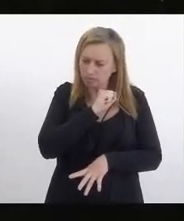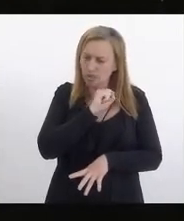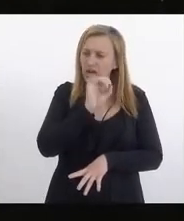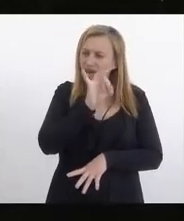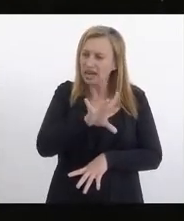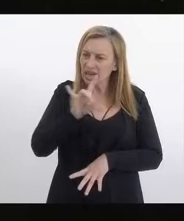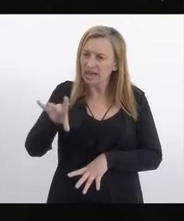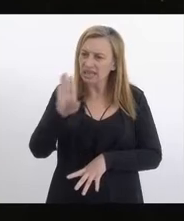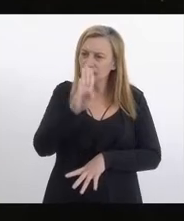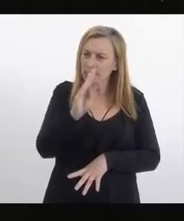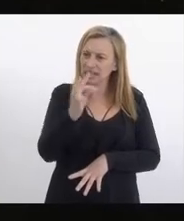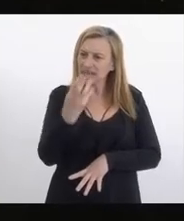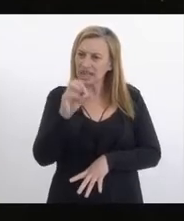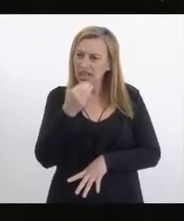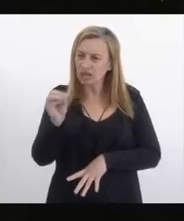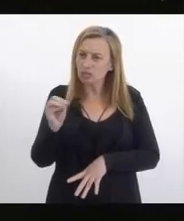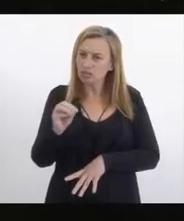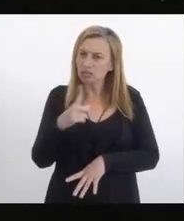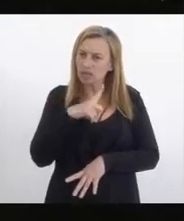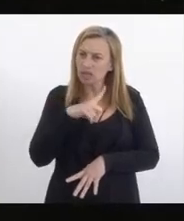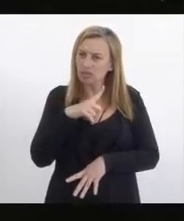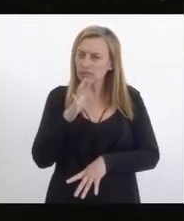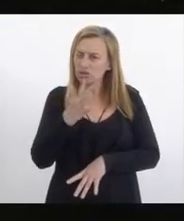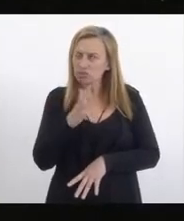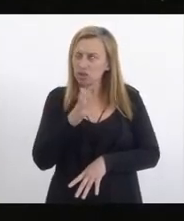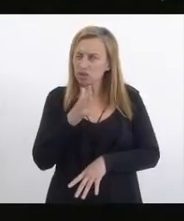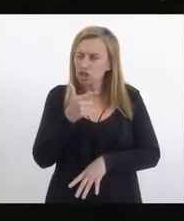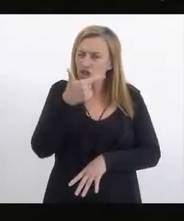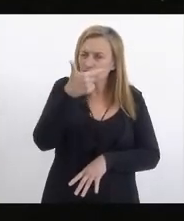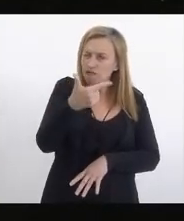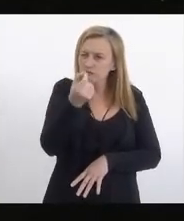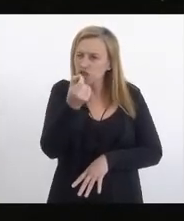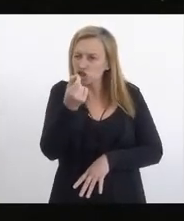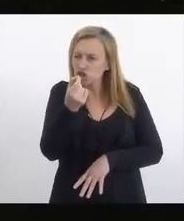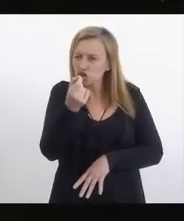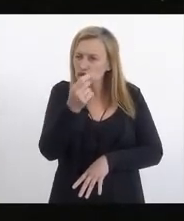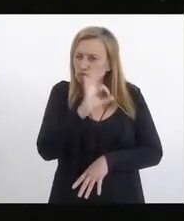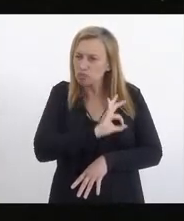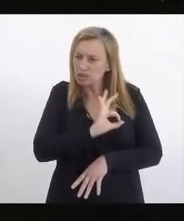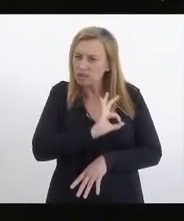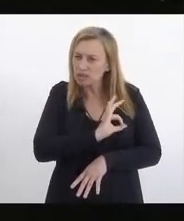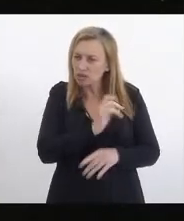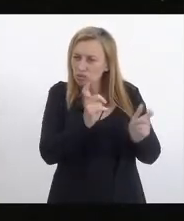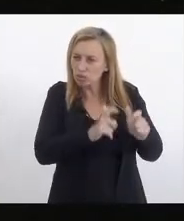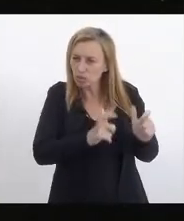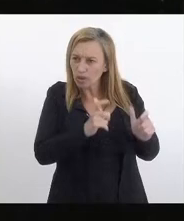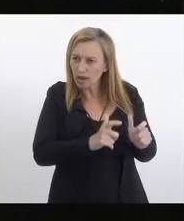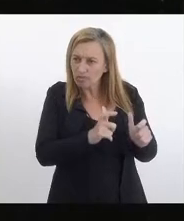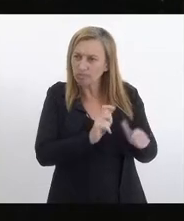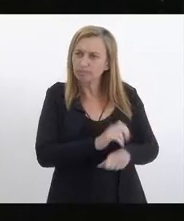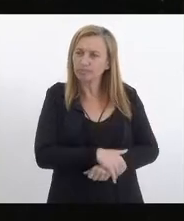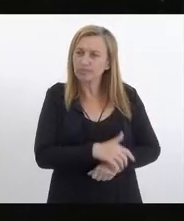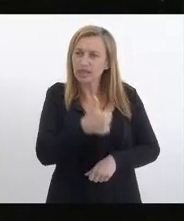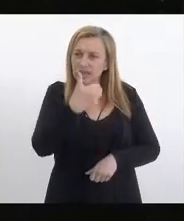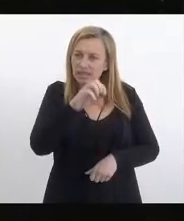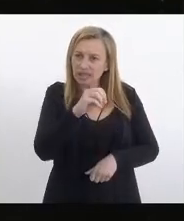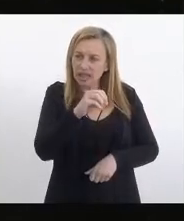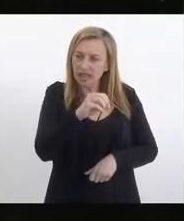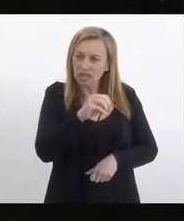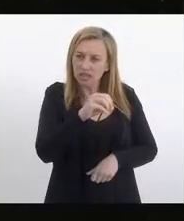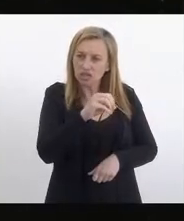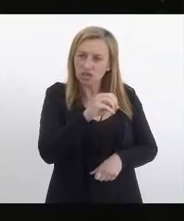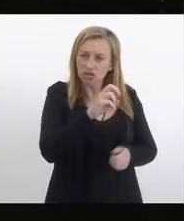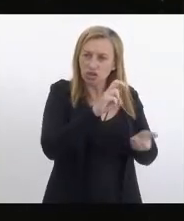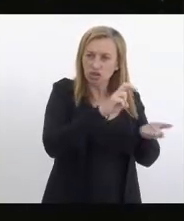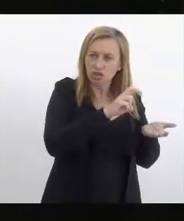Cada batalhão tem, em média, 20 policiais no rancho, 10 num turno